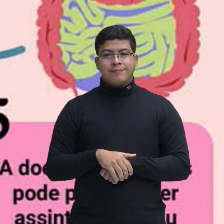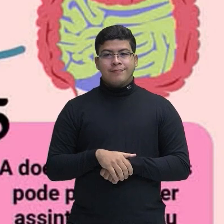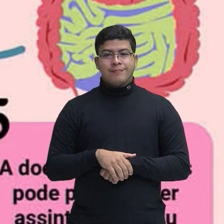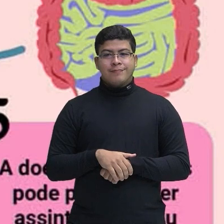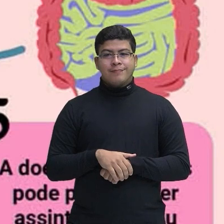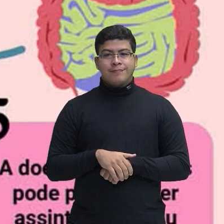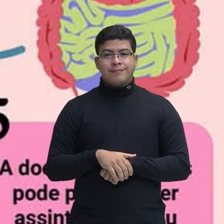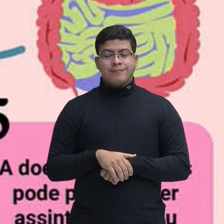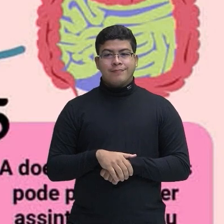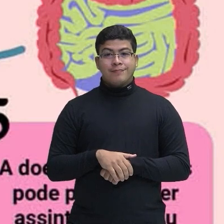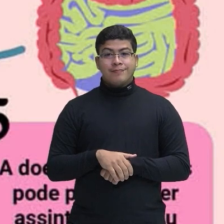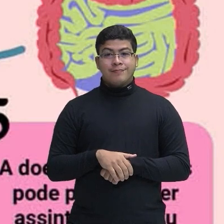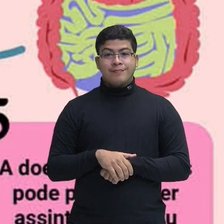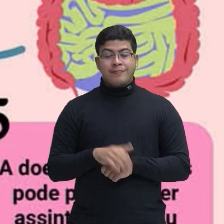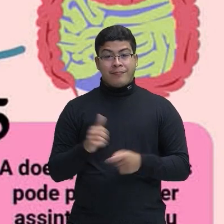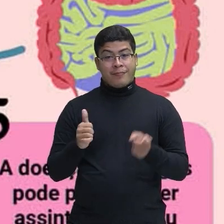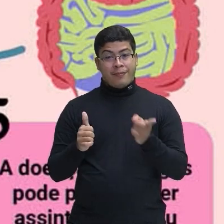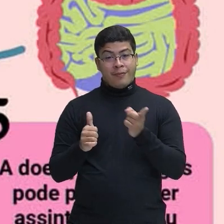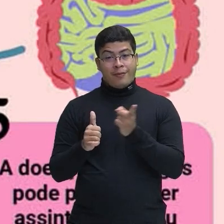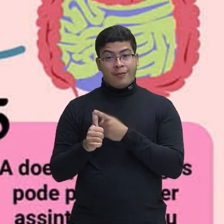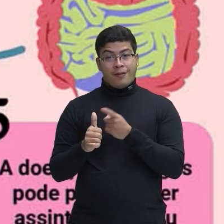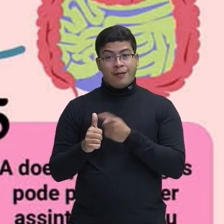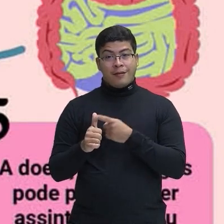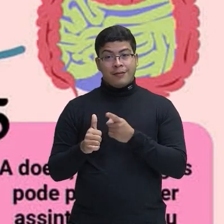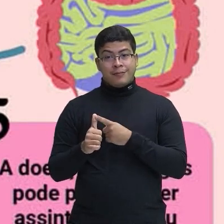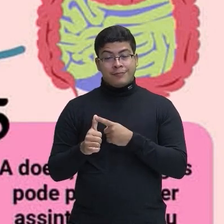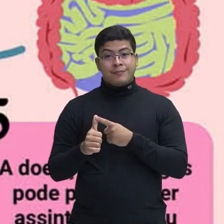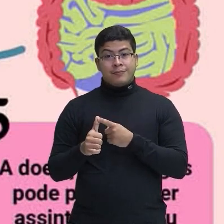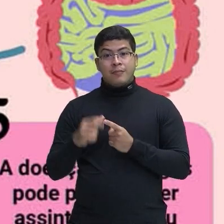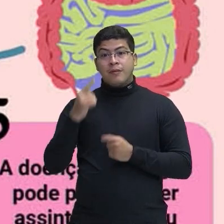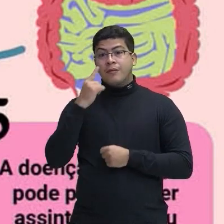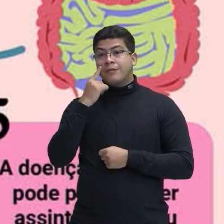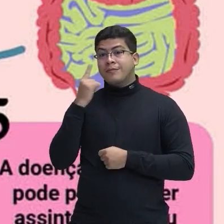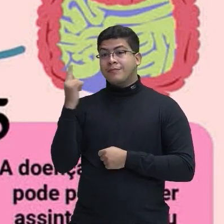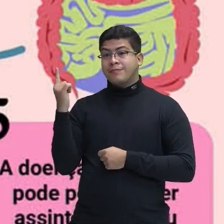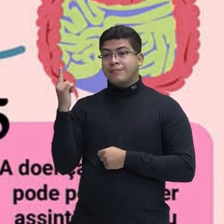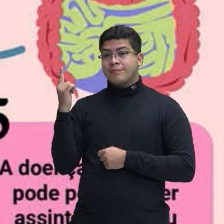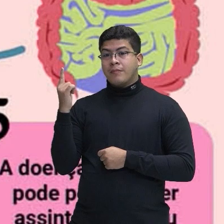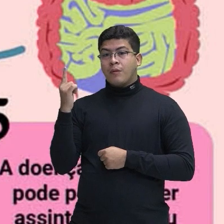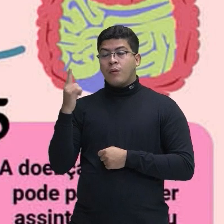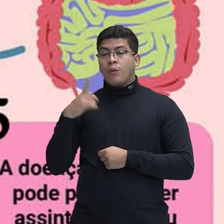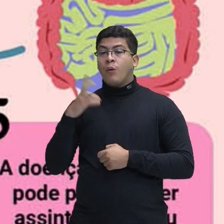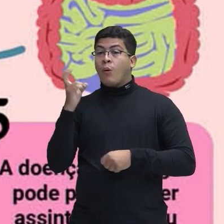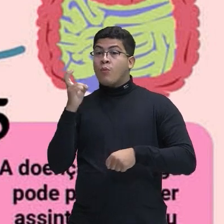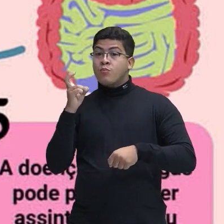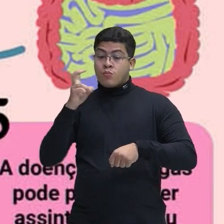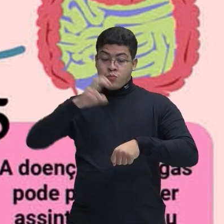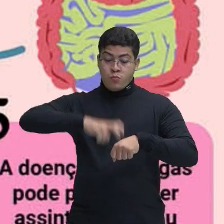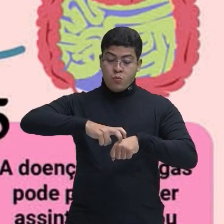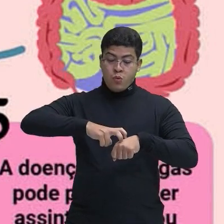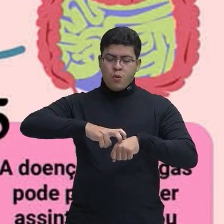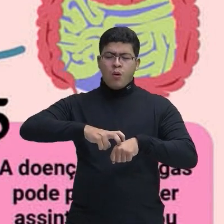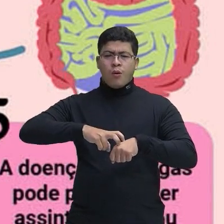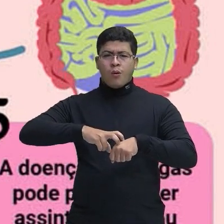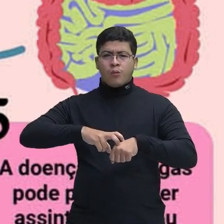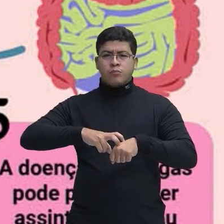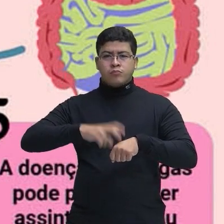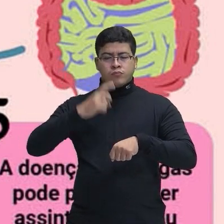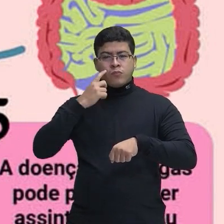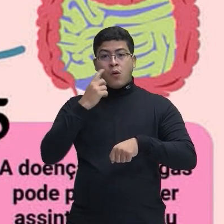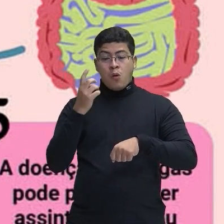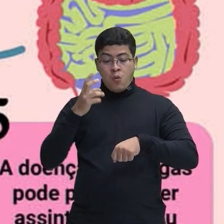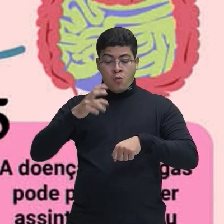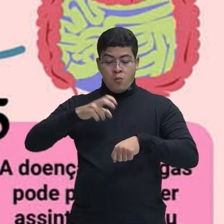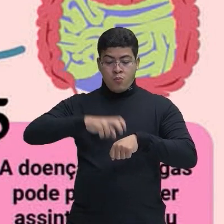Aqui, ó, na primeira etapa, o barbeiro vai o quê? Picar uma pessoa que está infectada